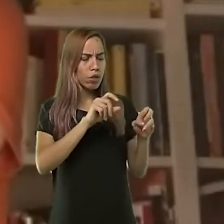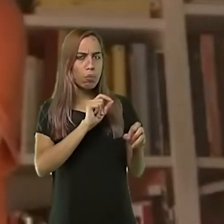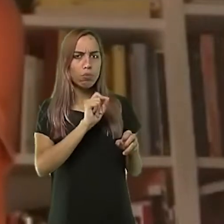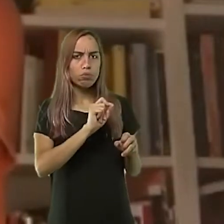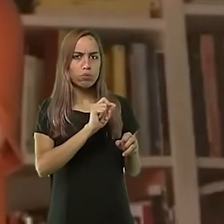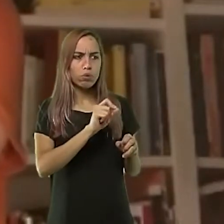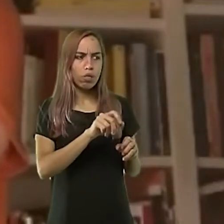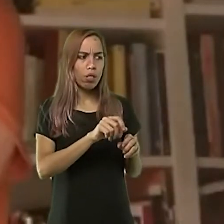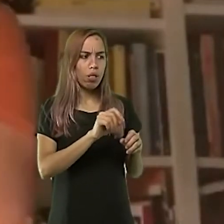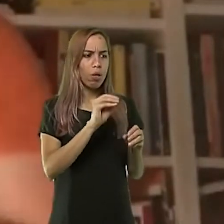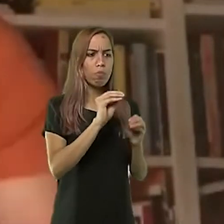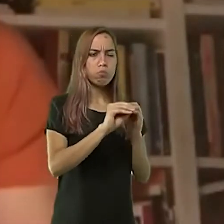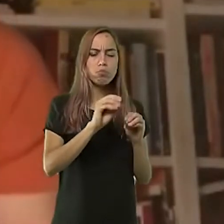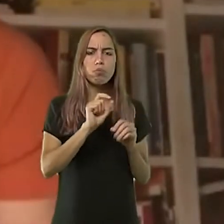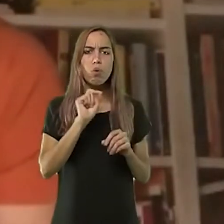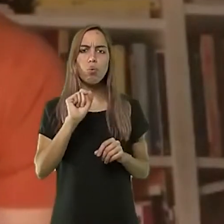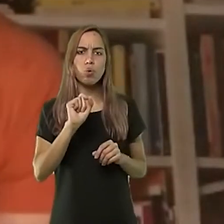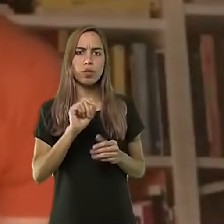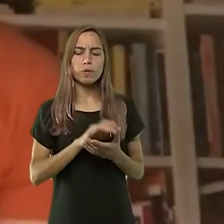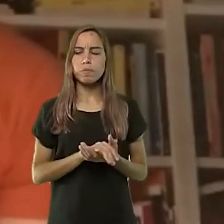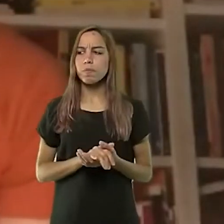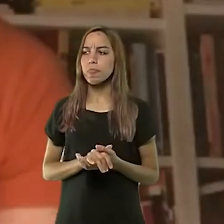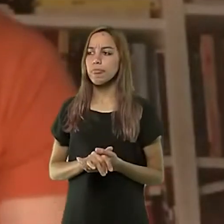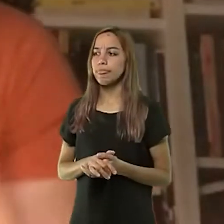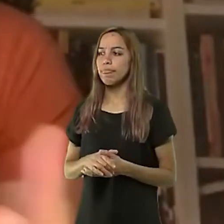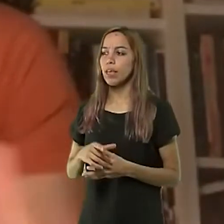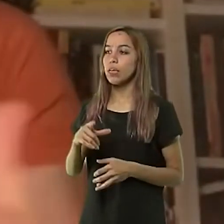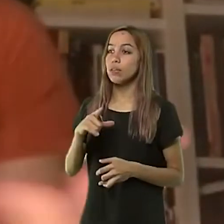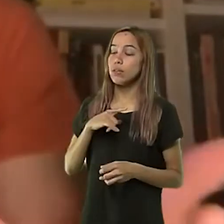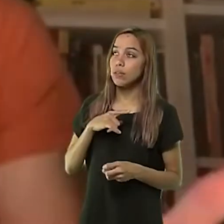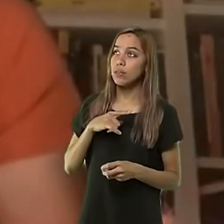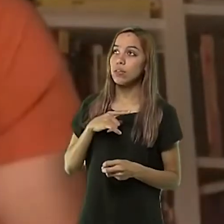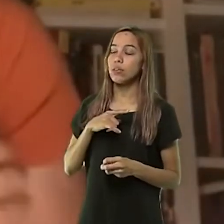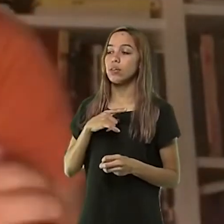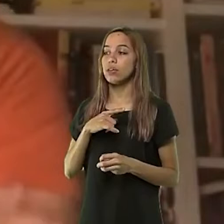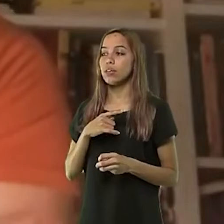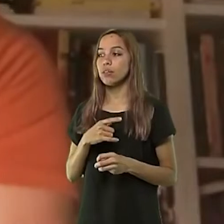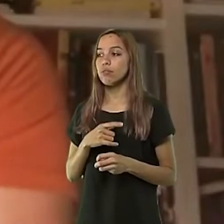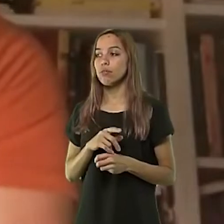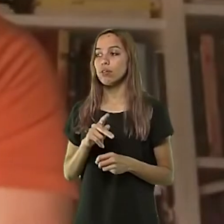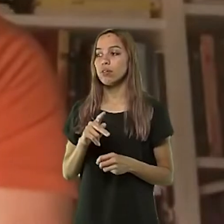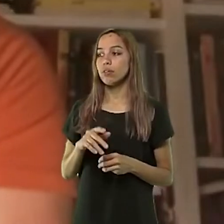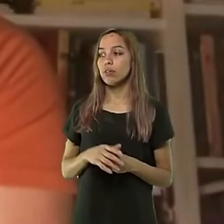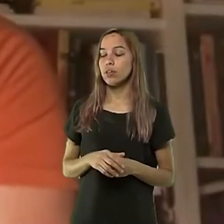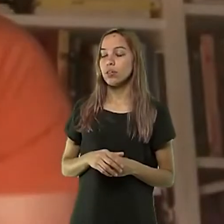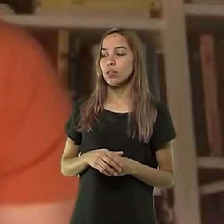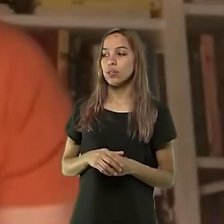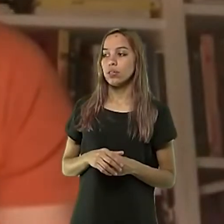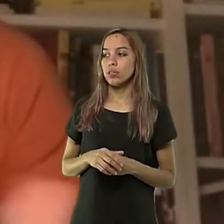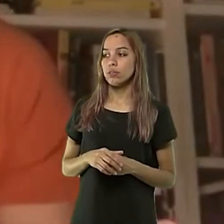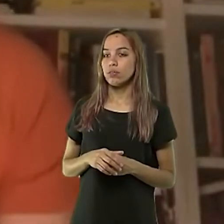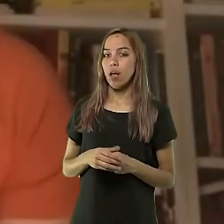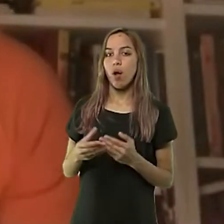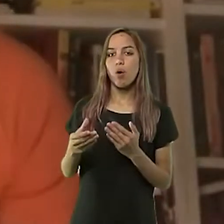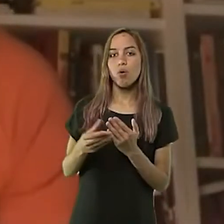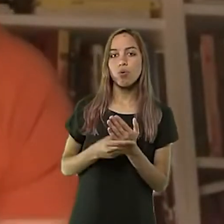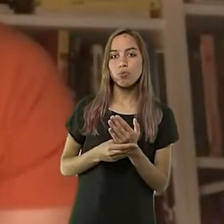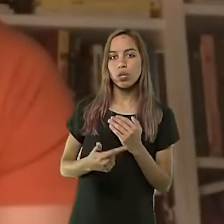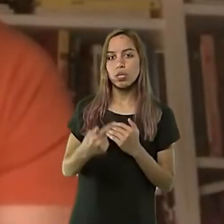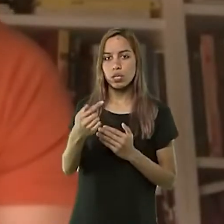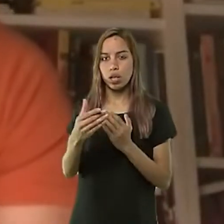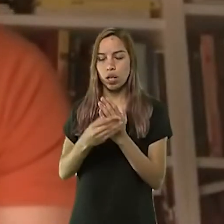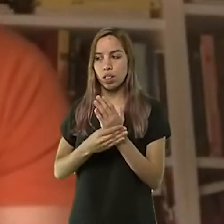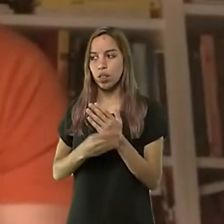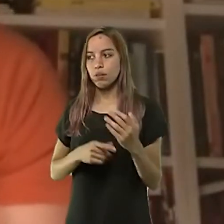O conteúdo é uma espécie de uma enciclopédia verdadeira, mas o seu conteúdo é todo